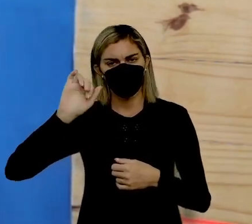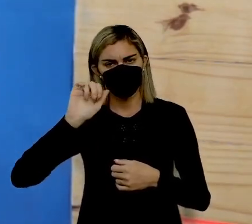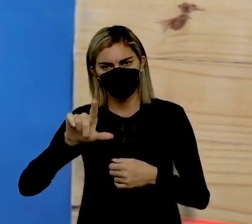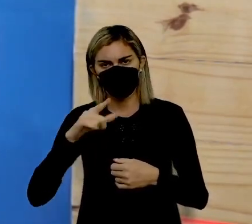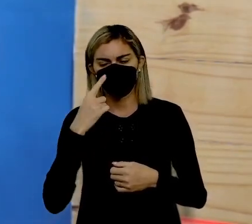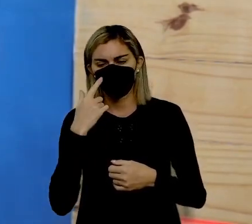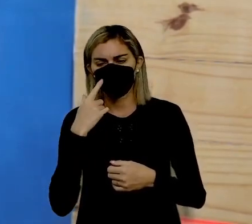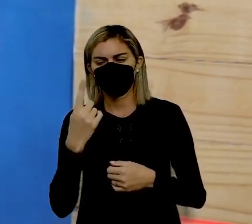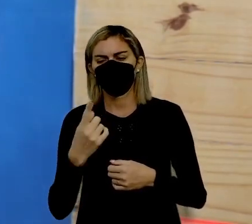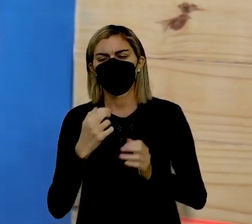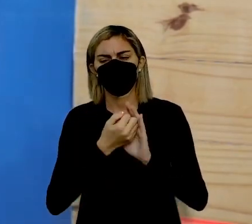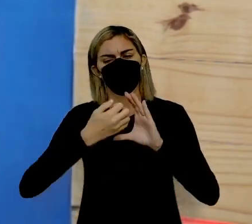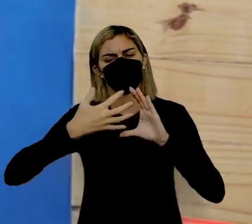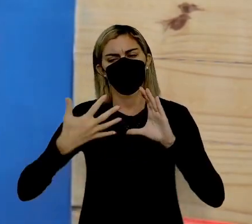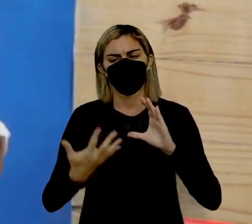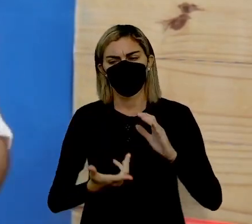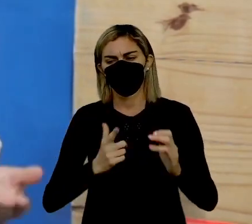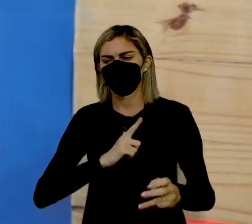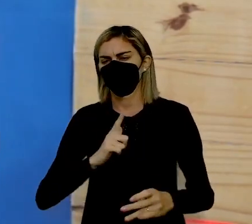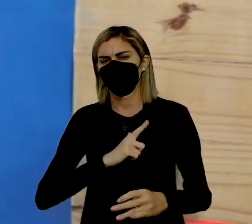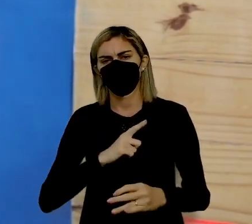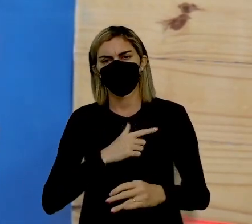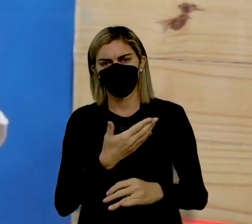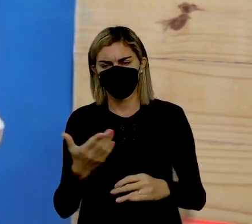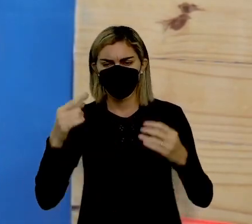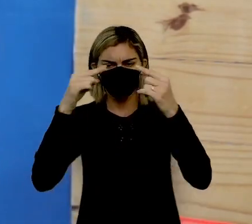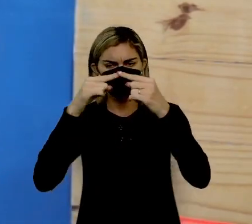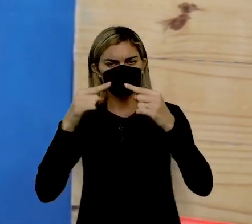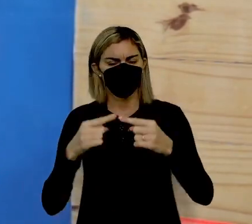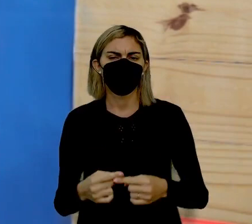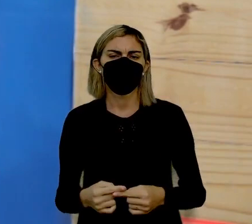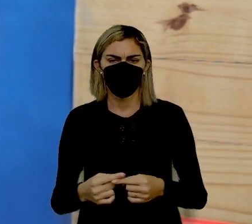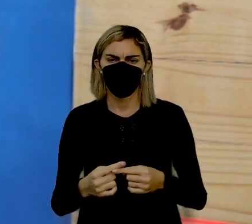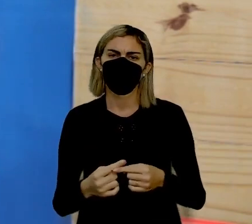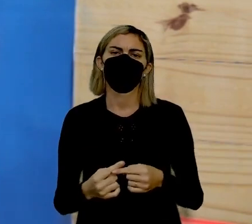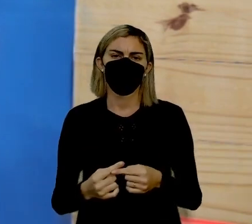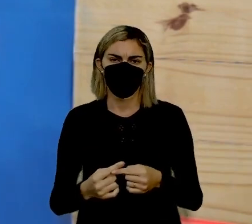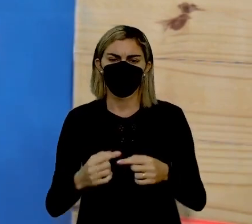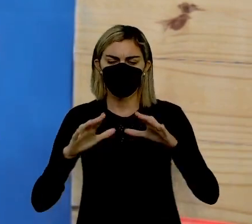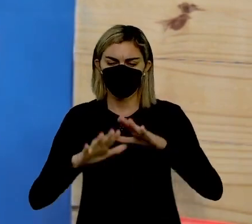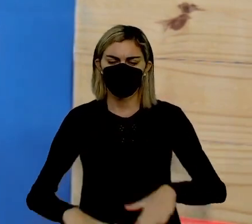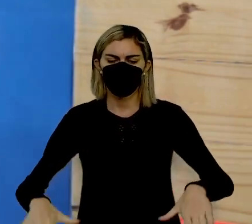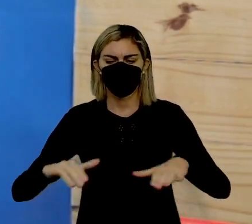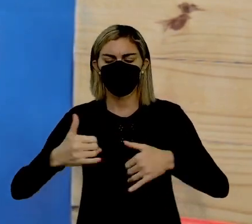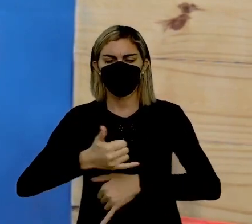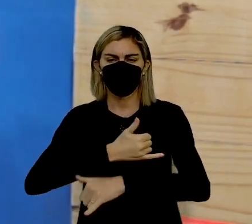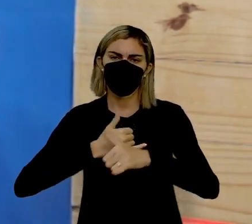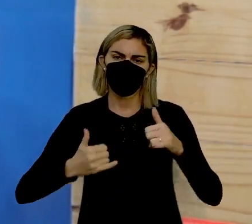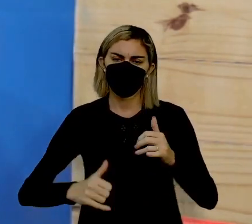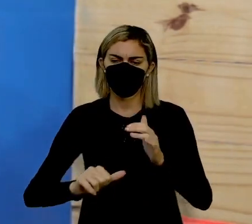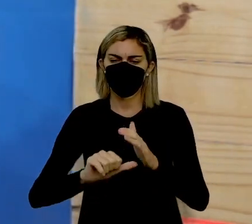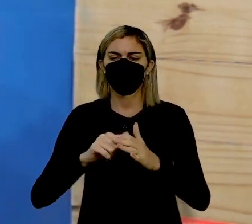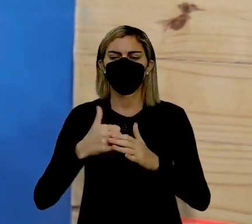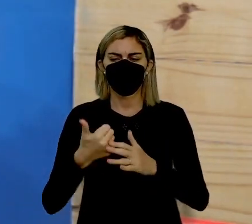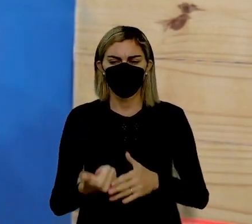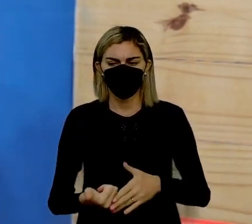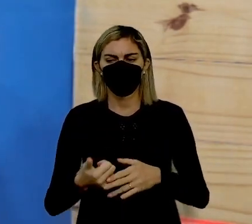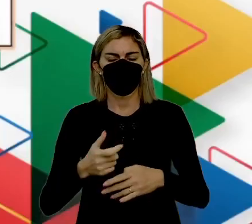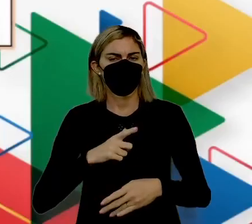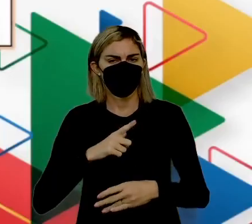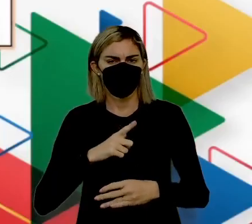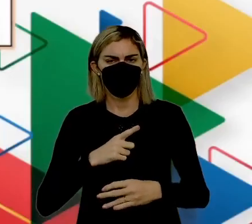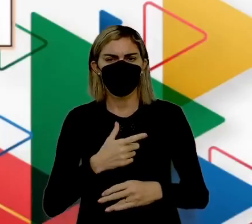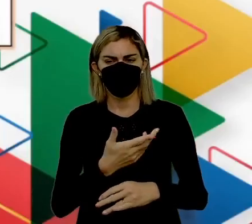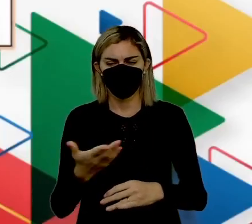as características que existem sobre a aplicação do potencial e campo elétrico. A primeira é isso, meu povo. Tem-se na